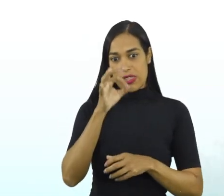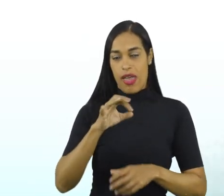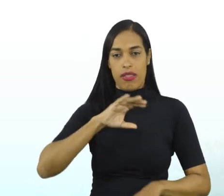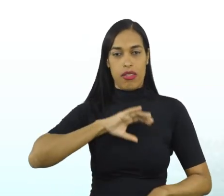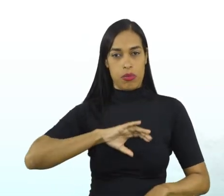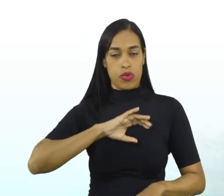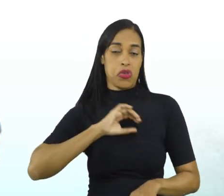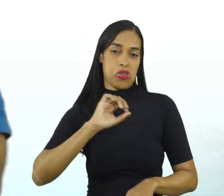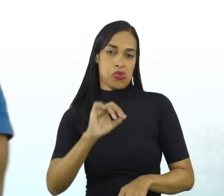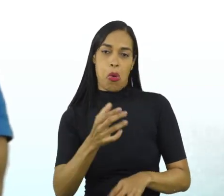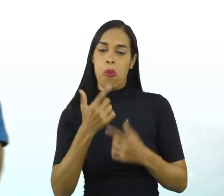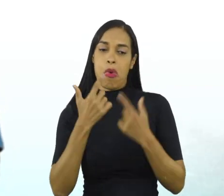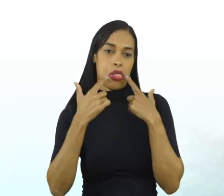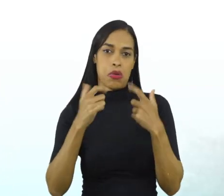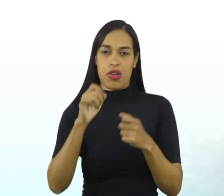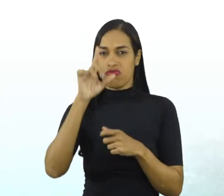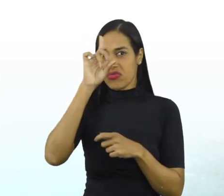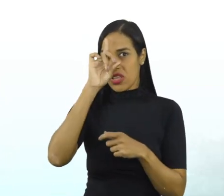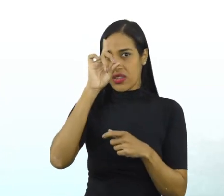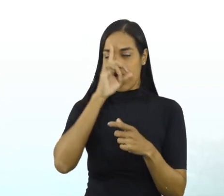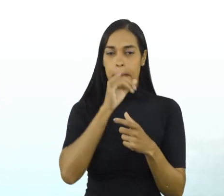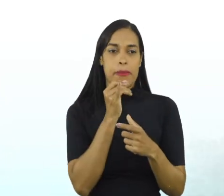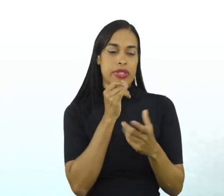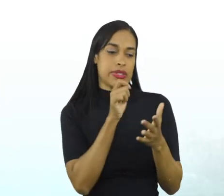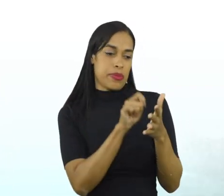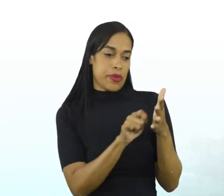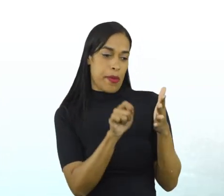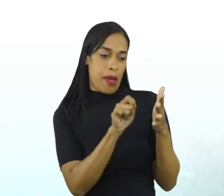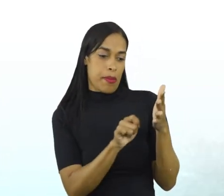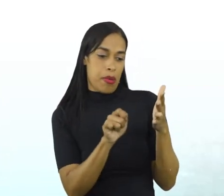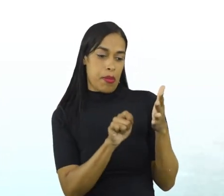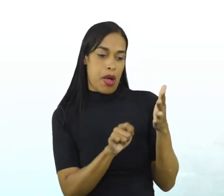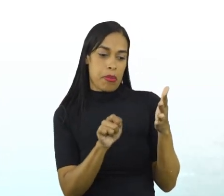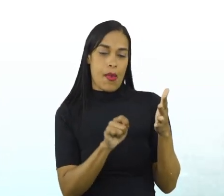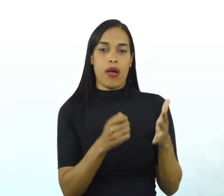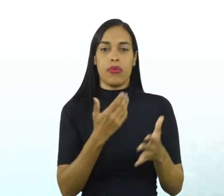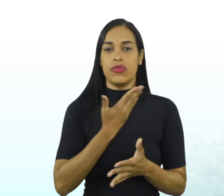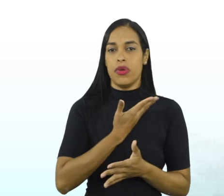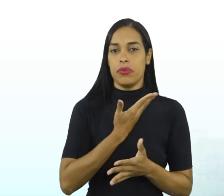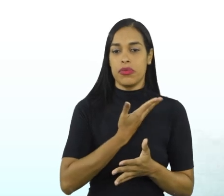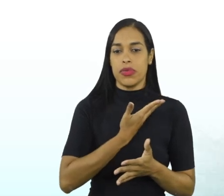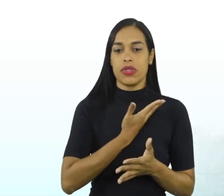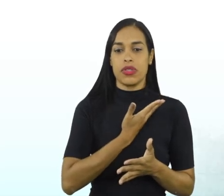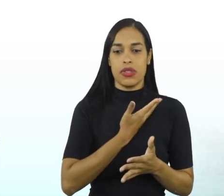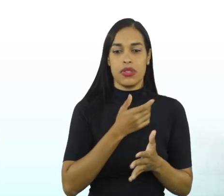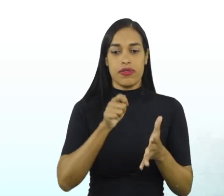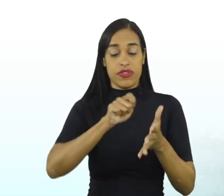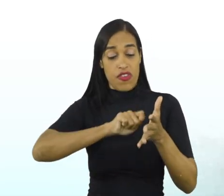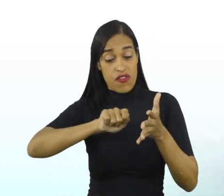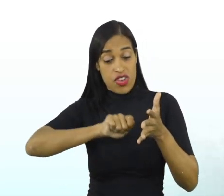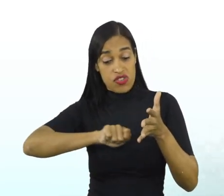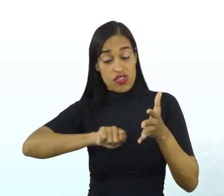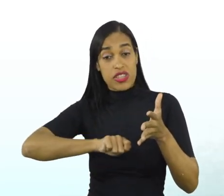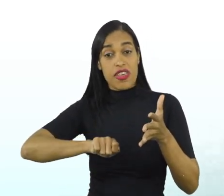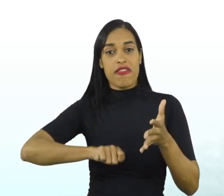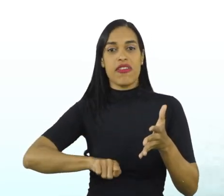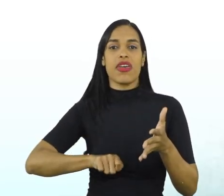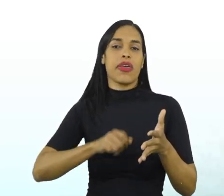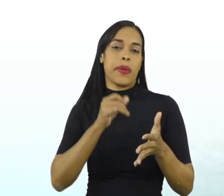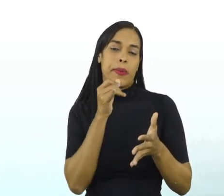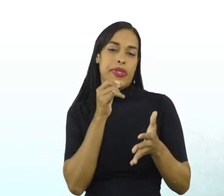por exemplo, você envia um bilhete para uma amiga, para um amigo, você vai escrever de uma maneira mais